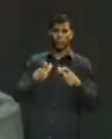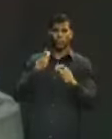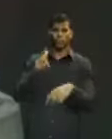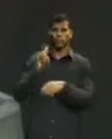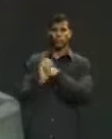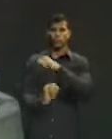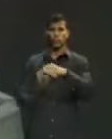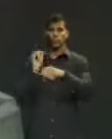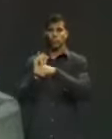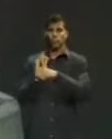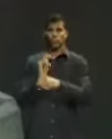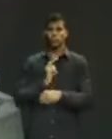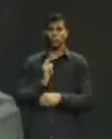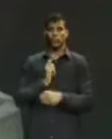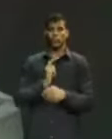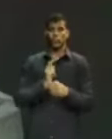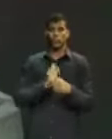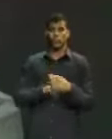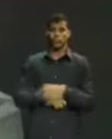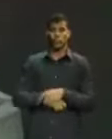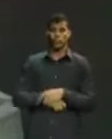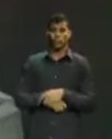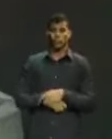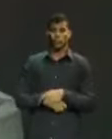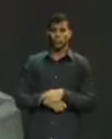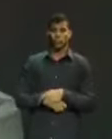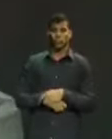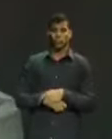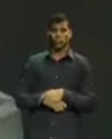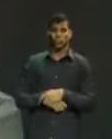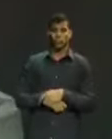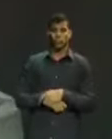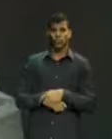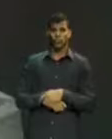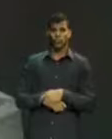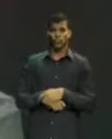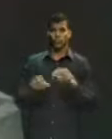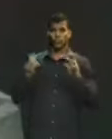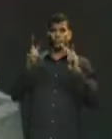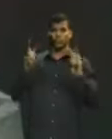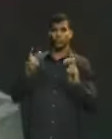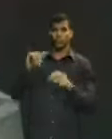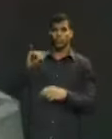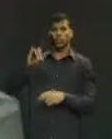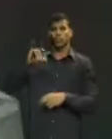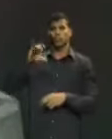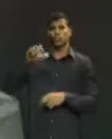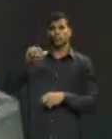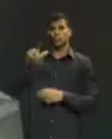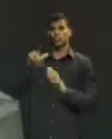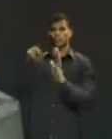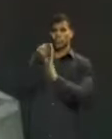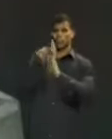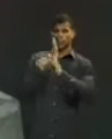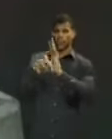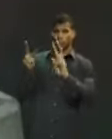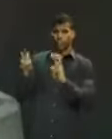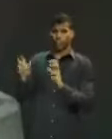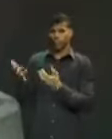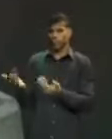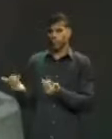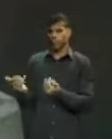sobre criminologia, em certames internacionais sobre indicadores sobre infância e adolescência.